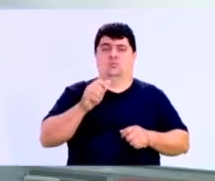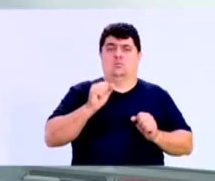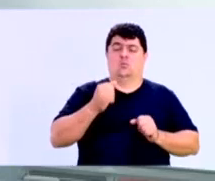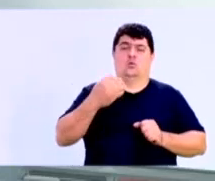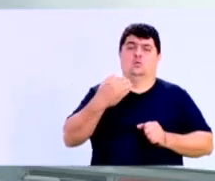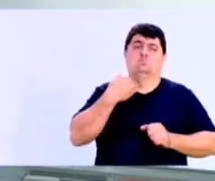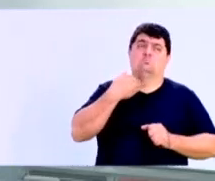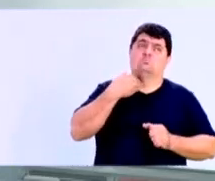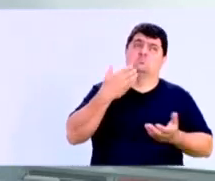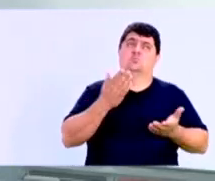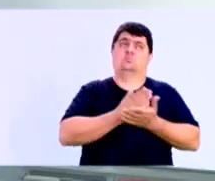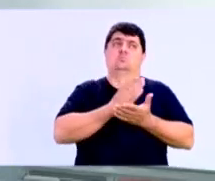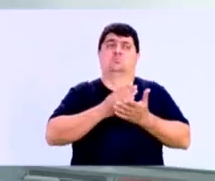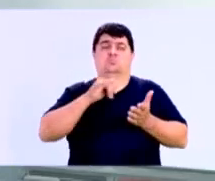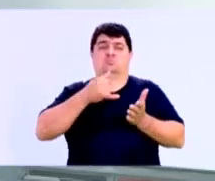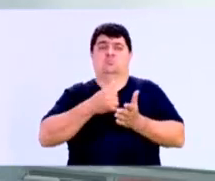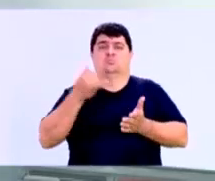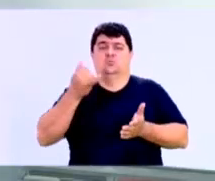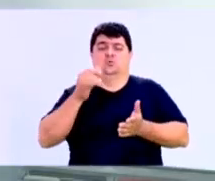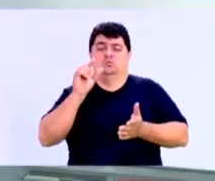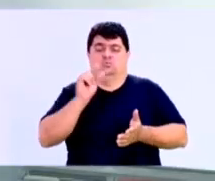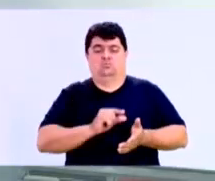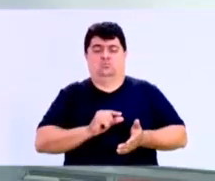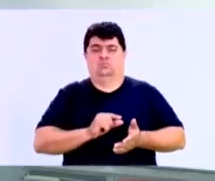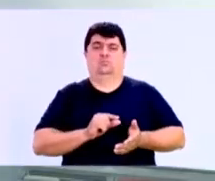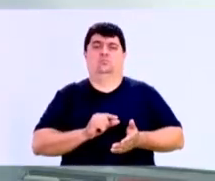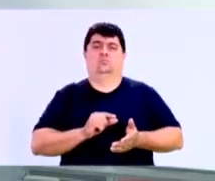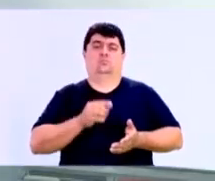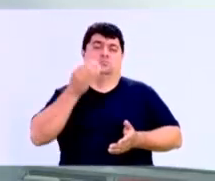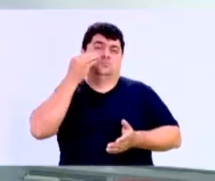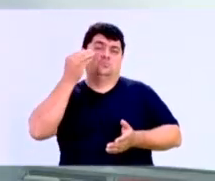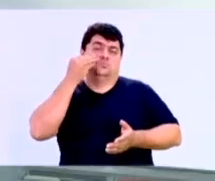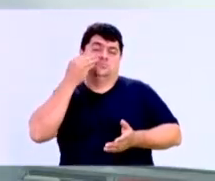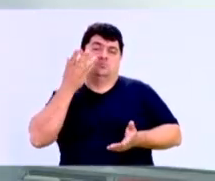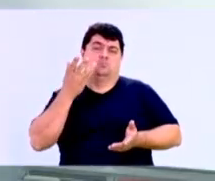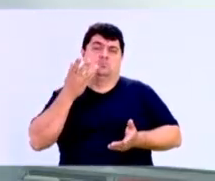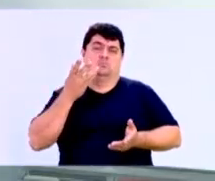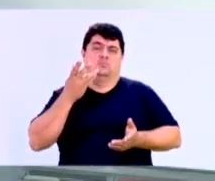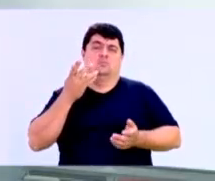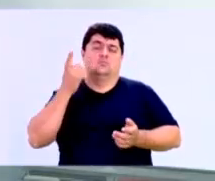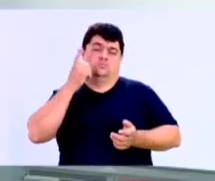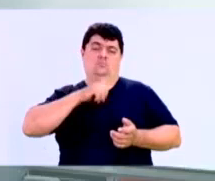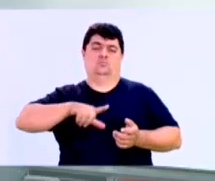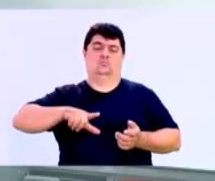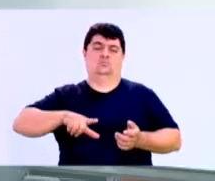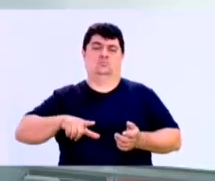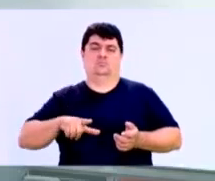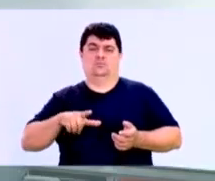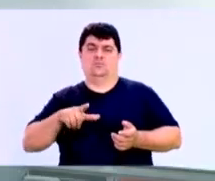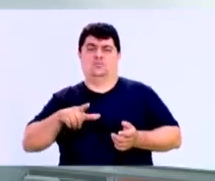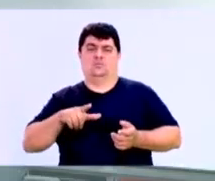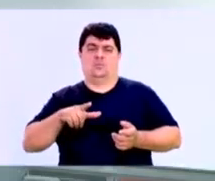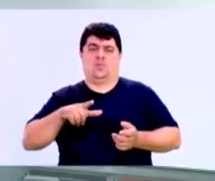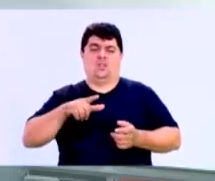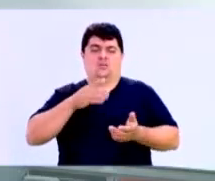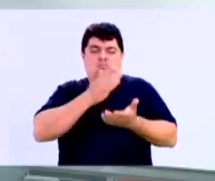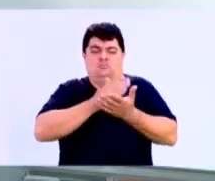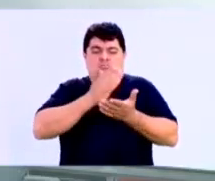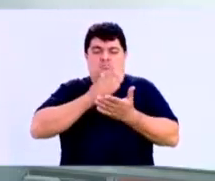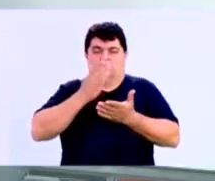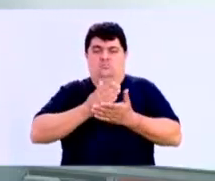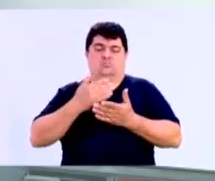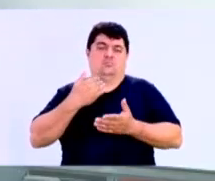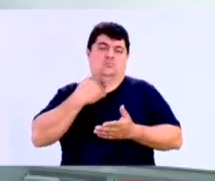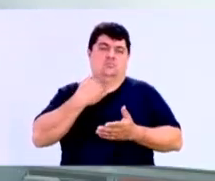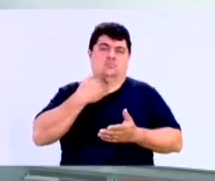estejam financiando com um percentual de juros menor do que os seus fornecedores e a opção de ser financiado